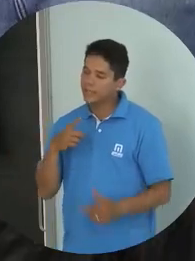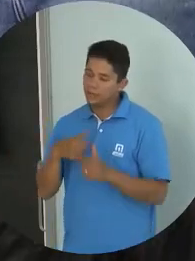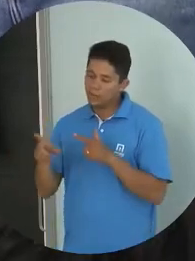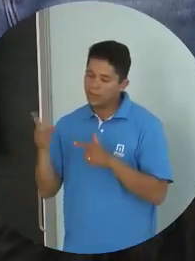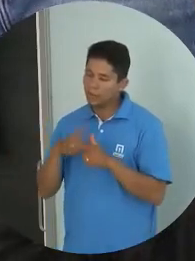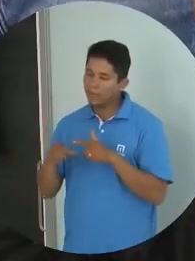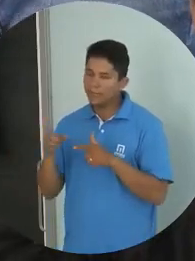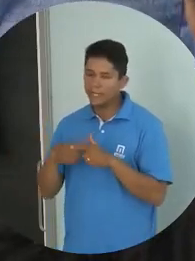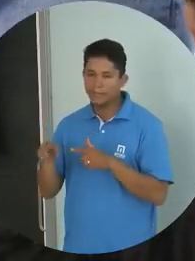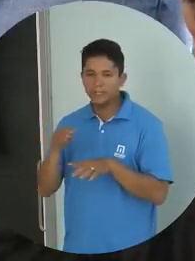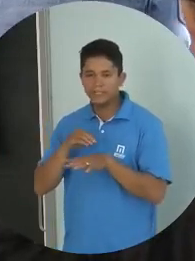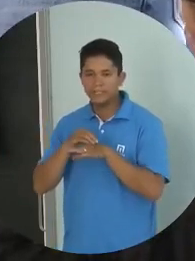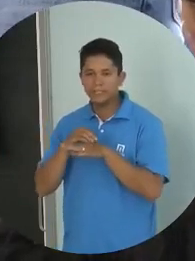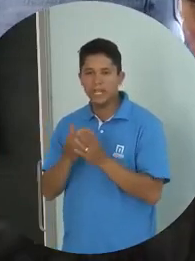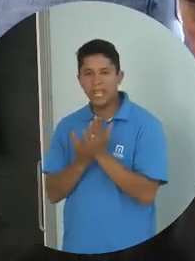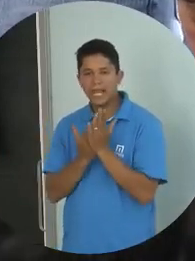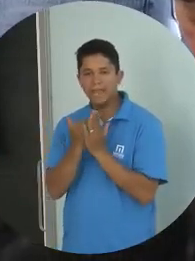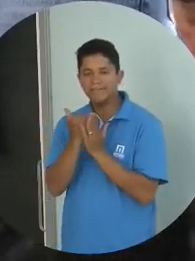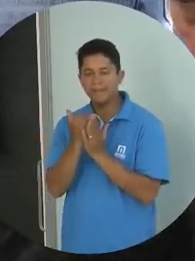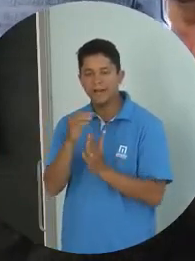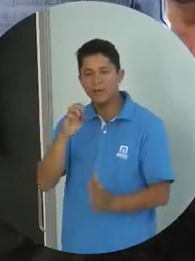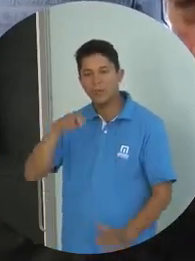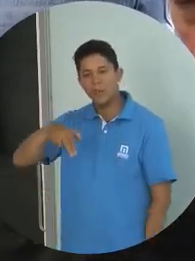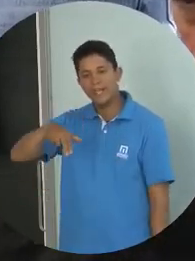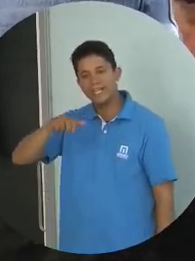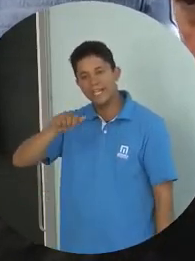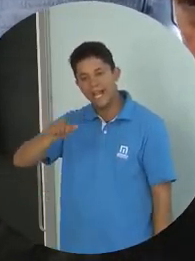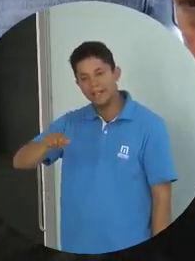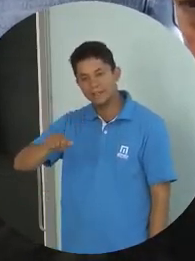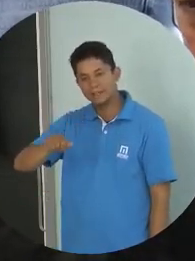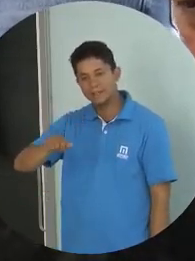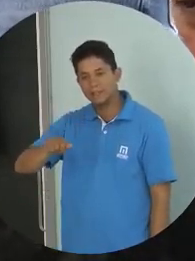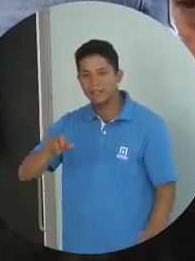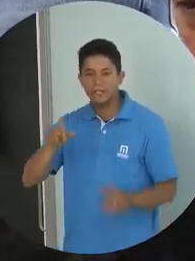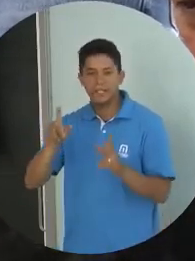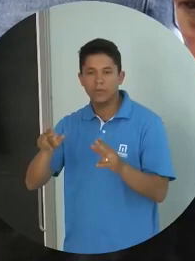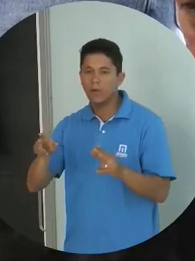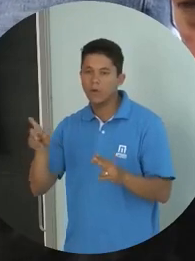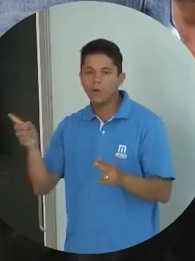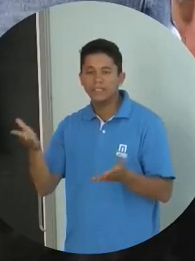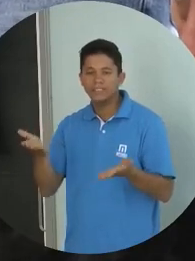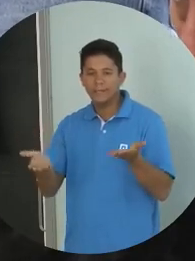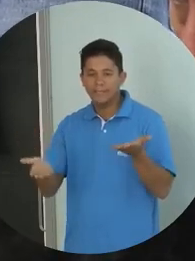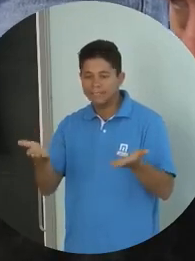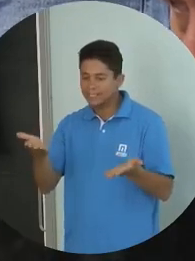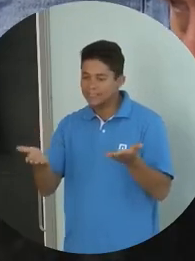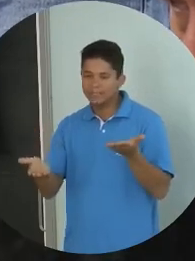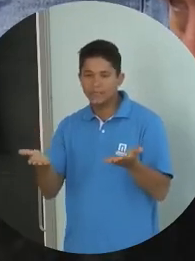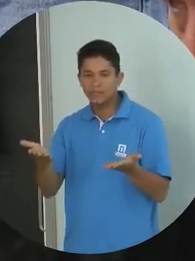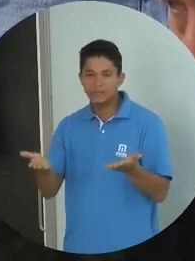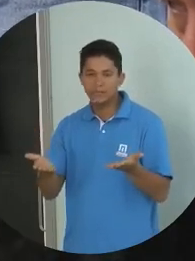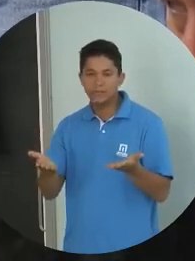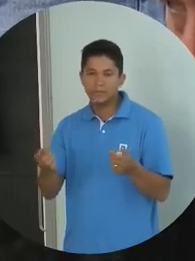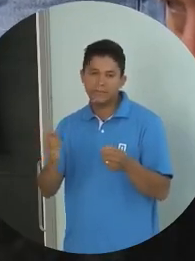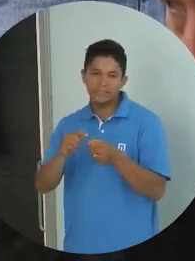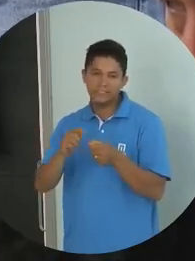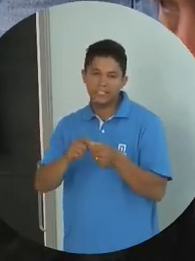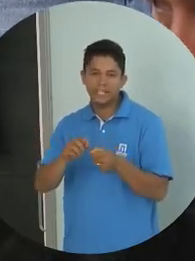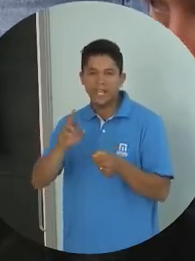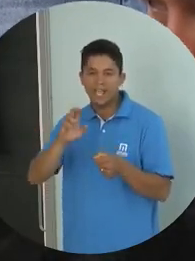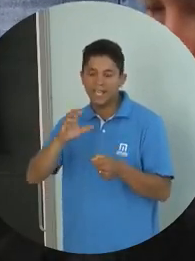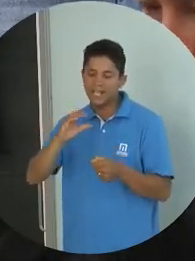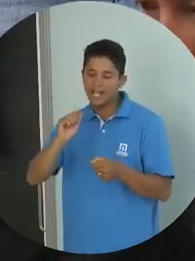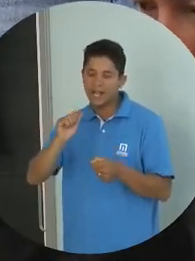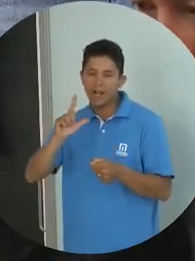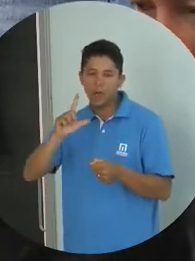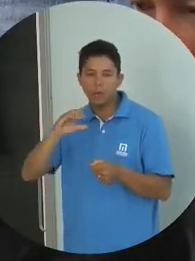elevar o NA, no caso de quando vocês estão fazendo aí estabilização para recalques? Não sei se vocês já trabalharam